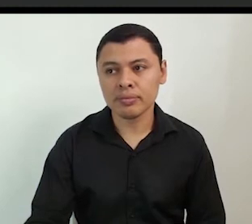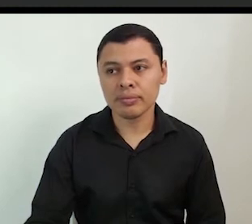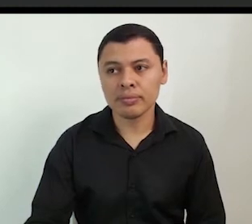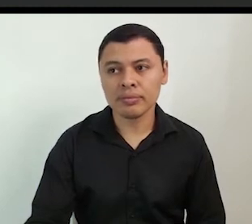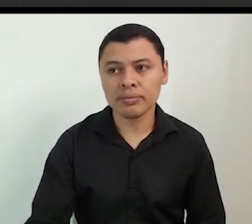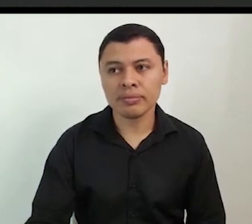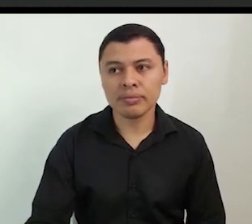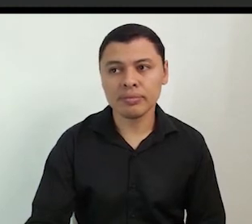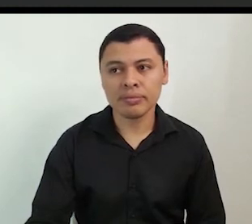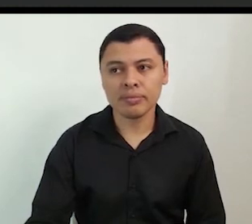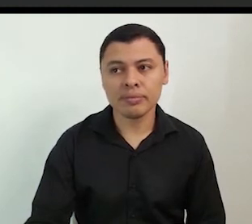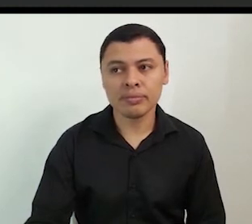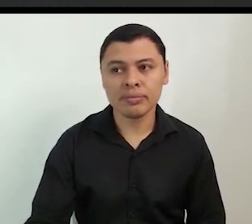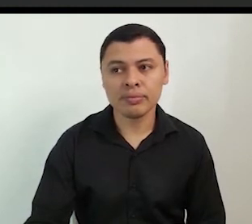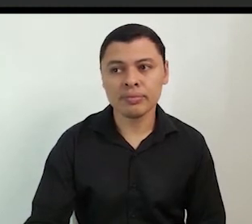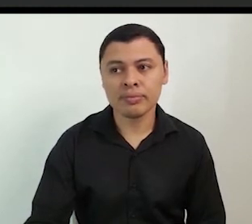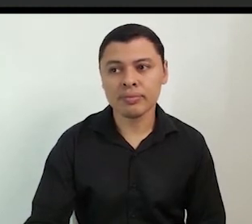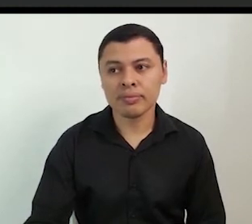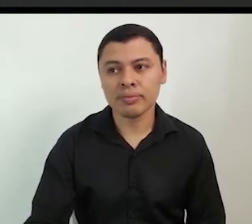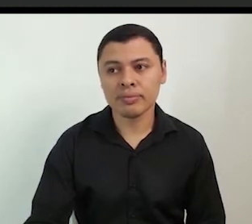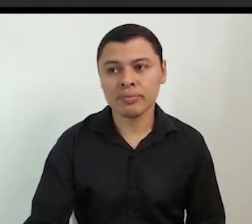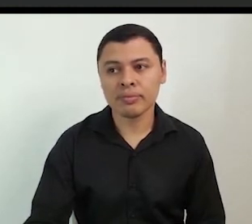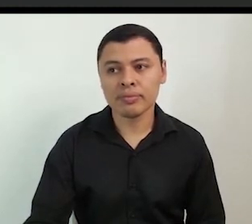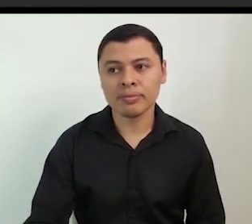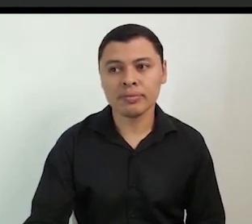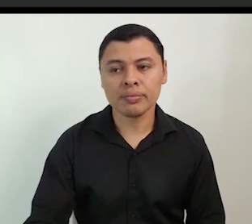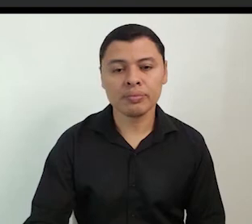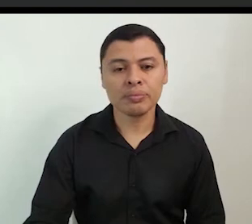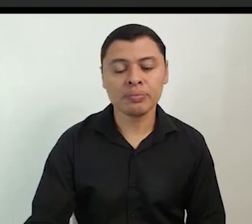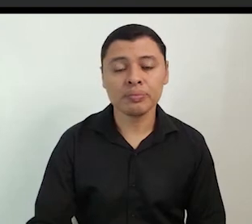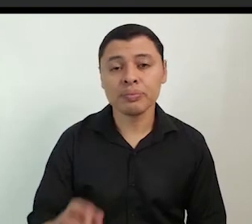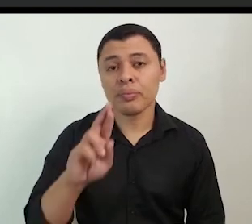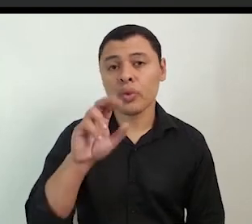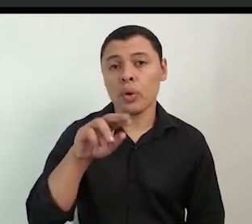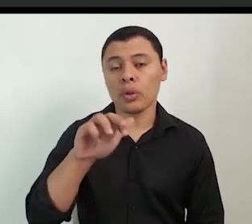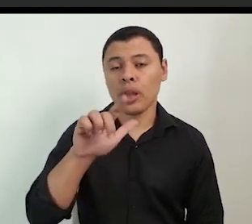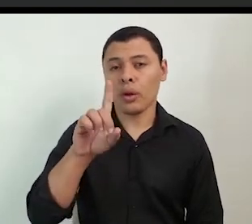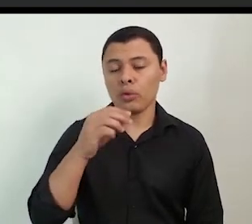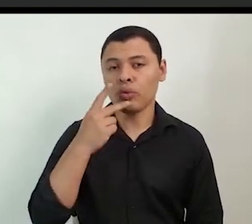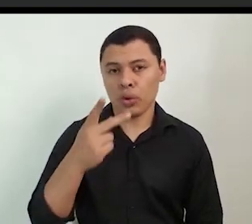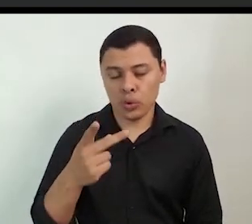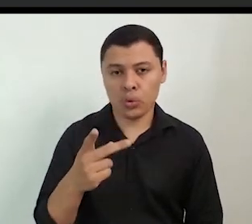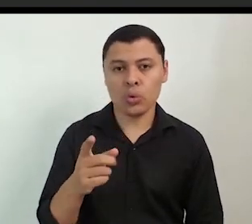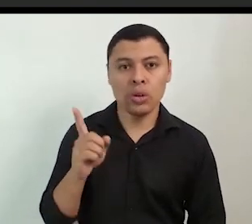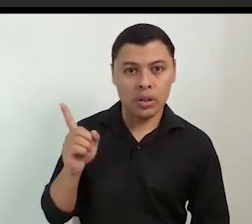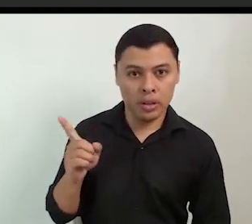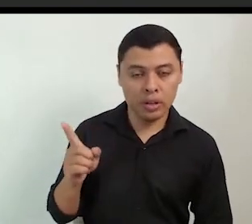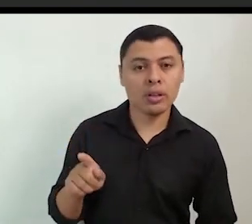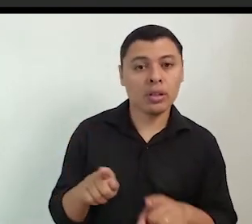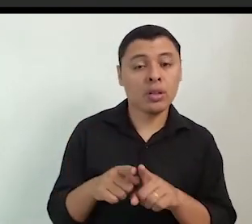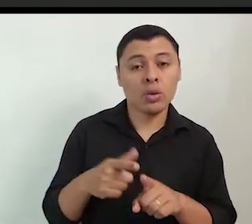O Ronaldo, ele fala que, além dele, outras pessoas com deficiência já